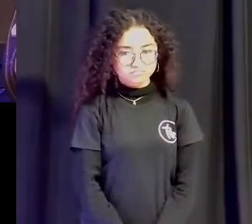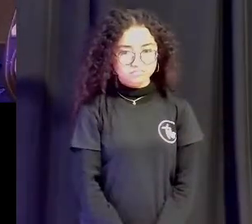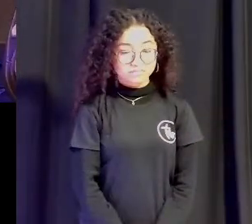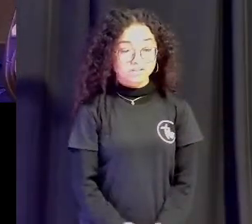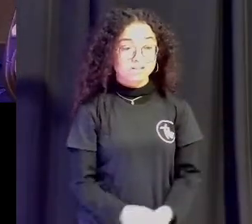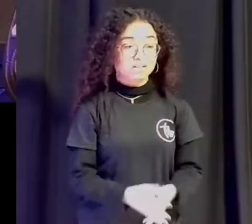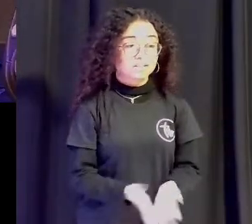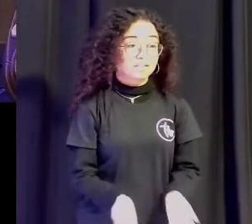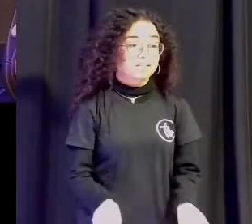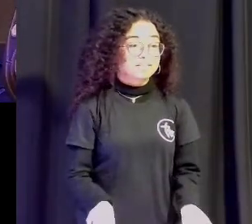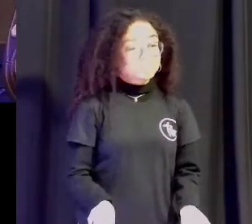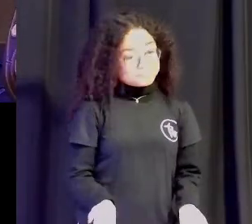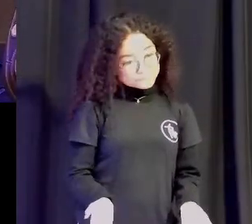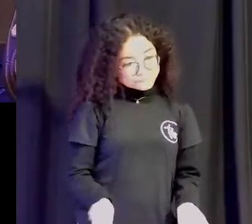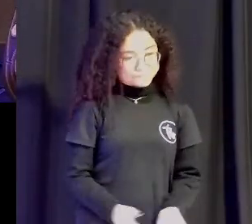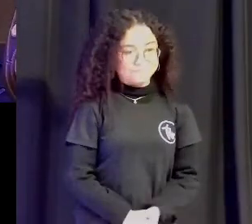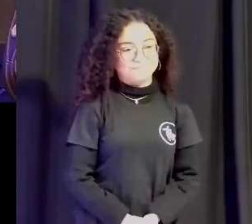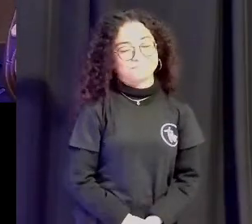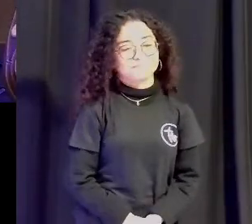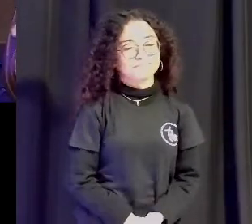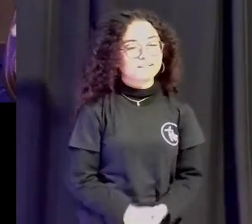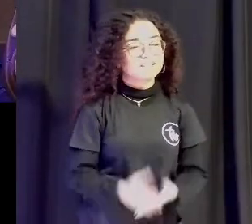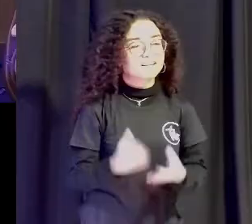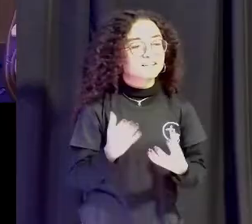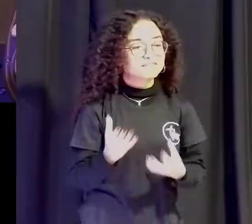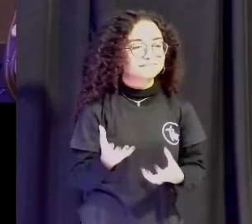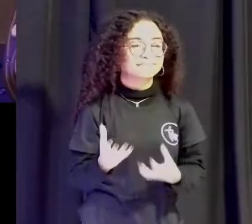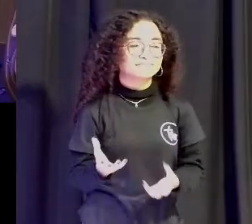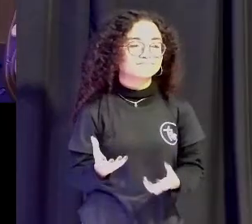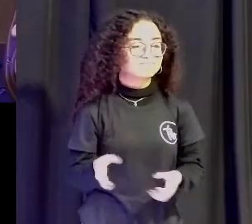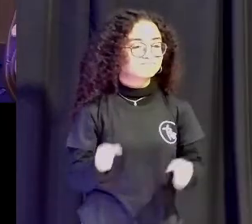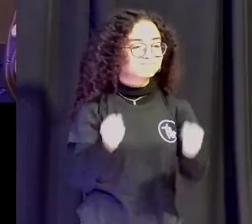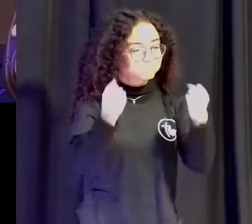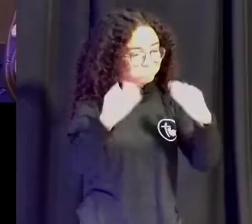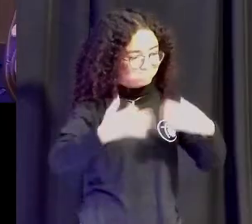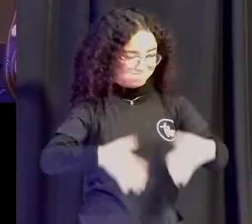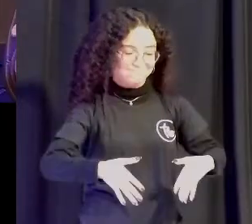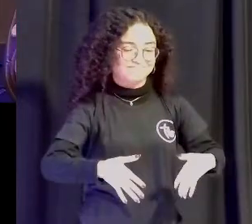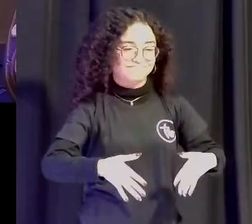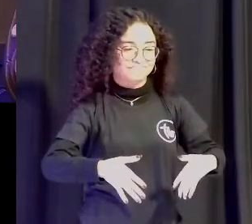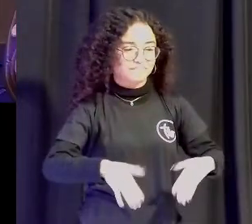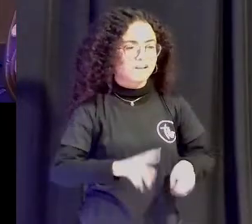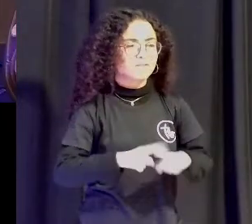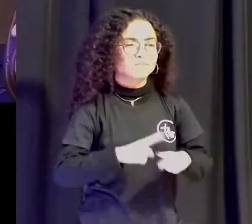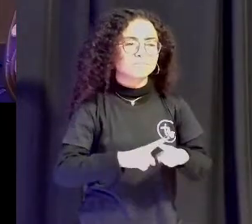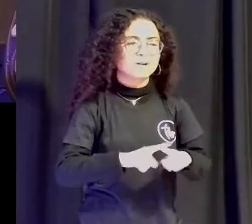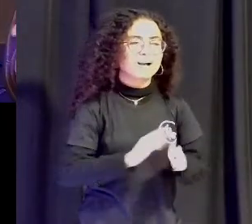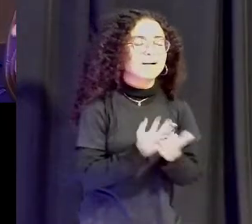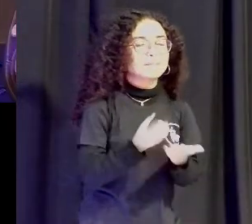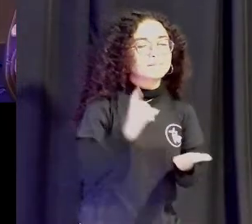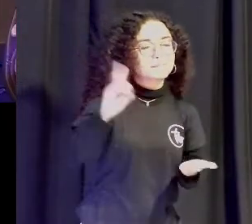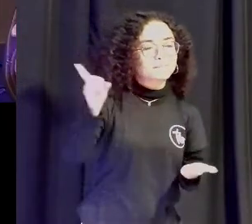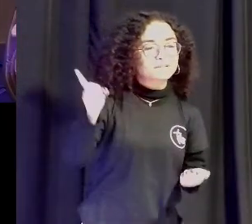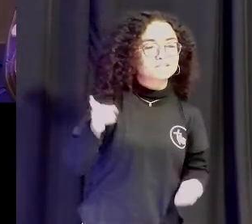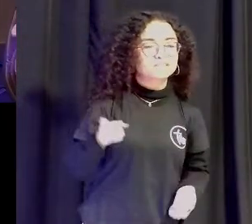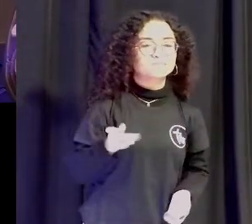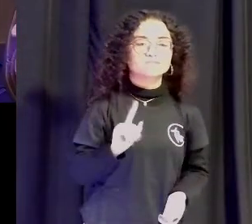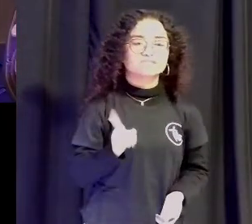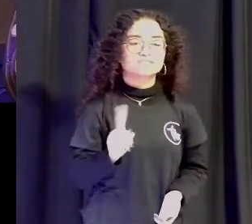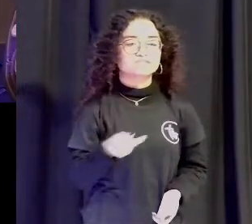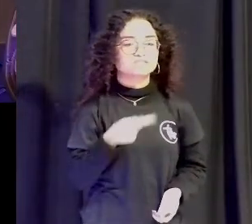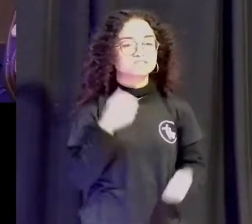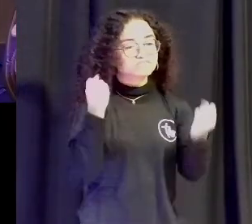Meus irmãos, eu queria aqui abrir um parênteses, porque a Bíblia não fala sobre isso,